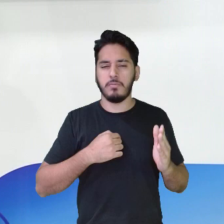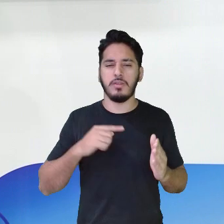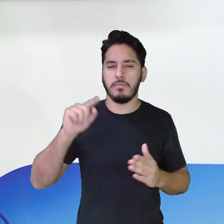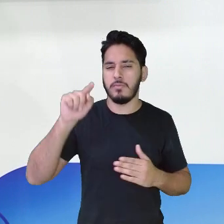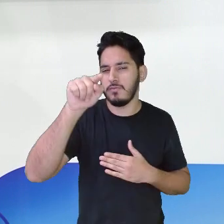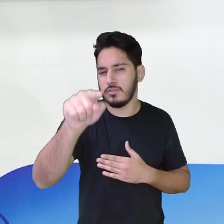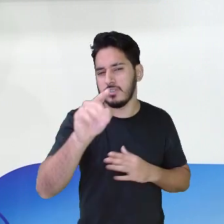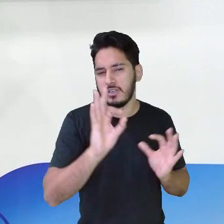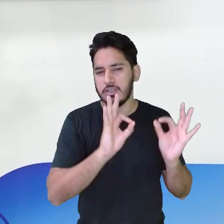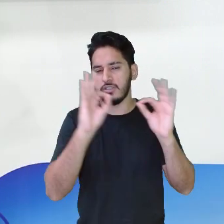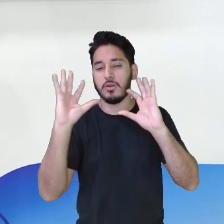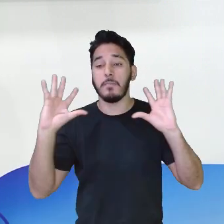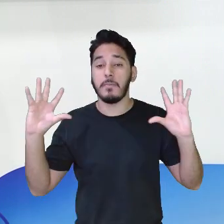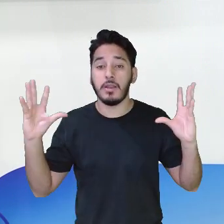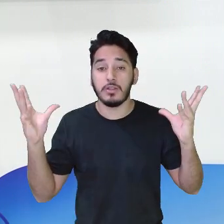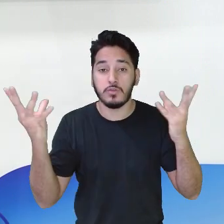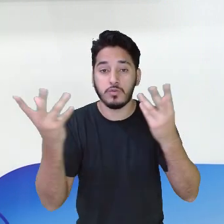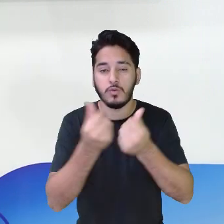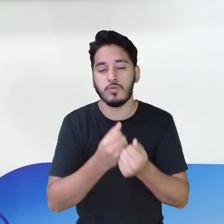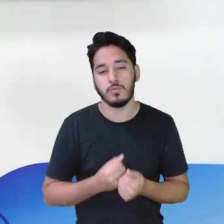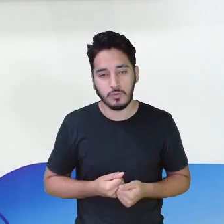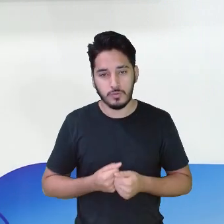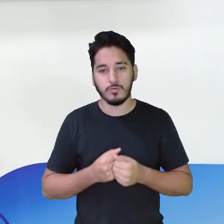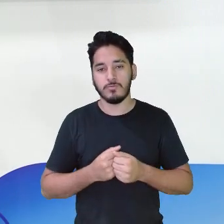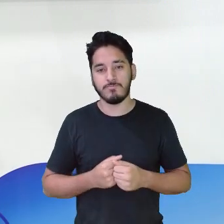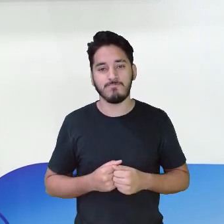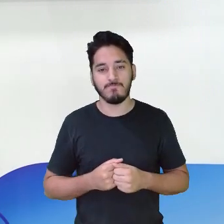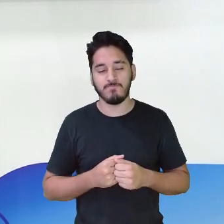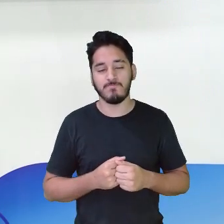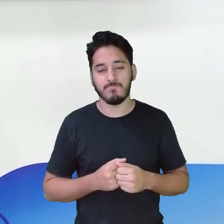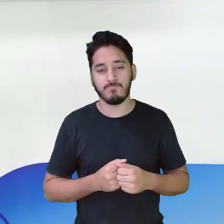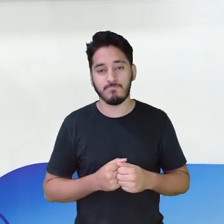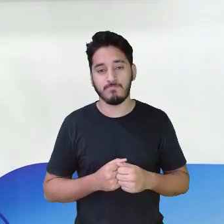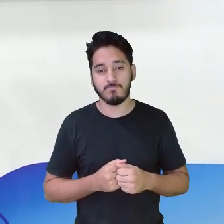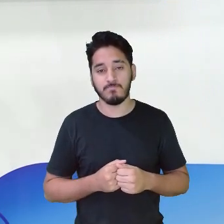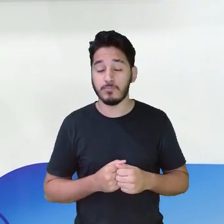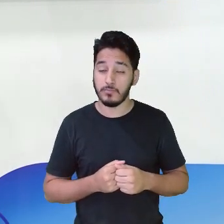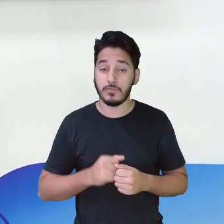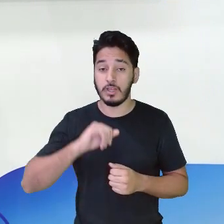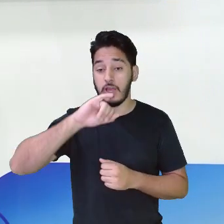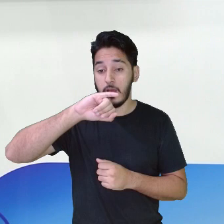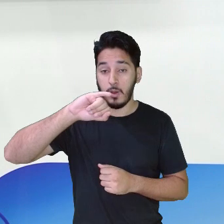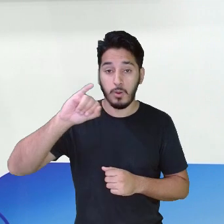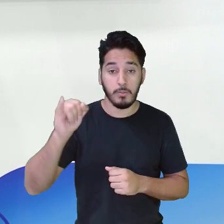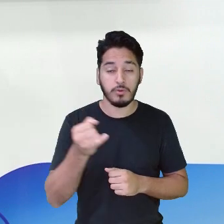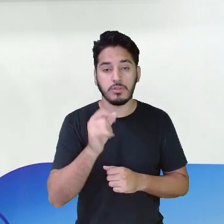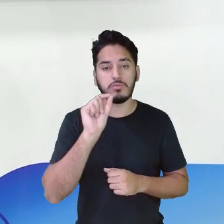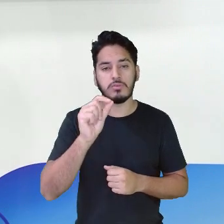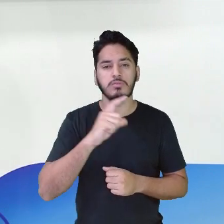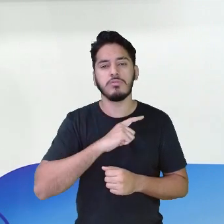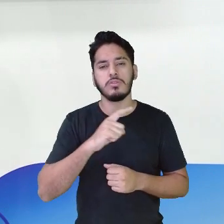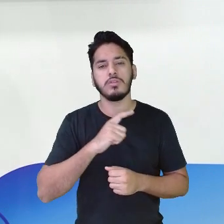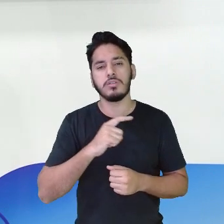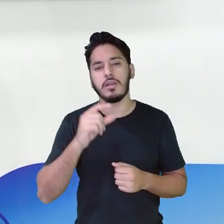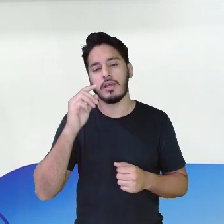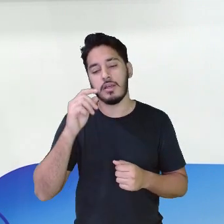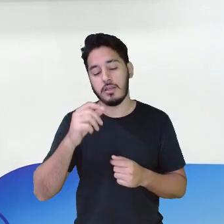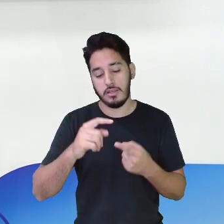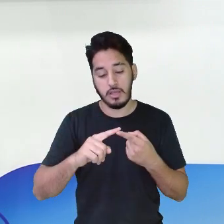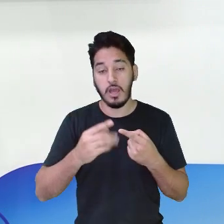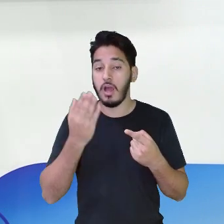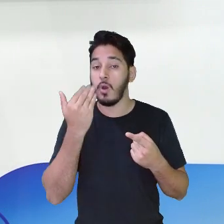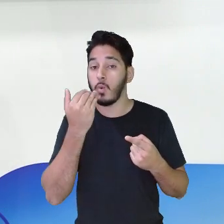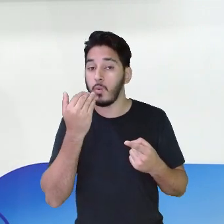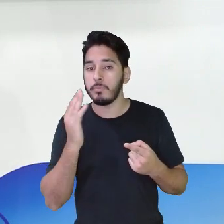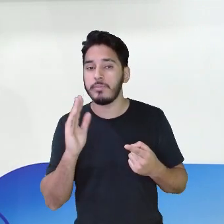você que está assistindo, para todo mundo aqui que tem o acesso e a oportunidade de ter a primeira refeição do